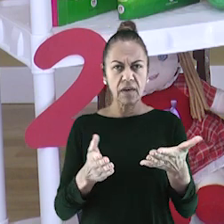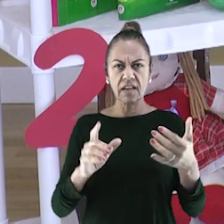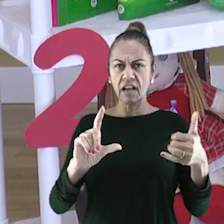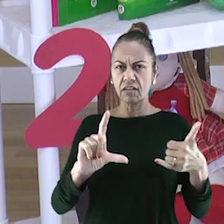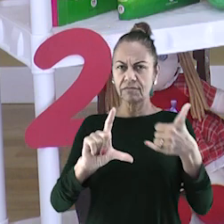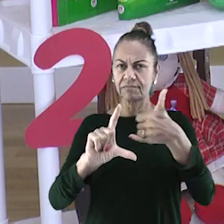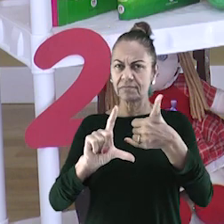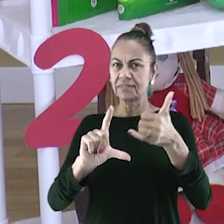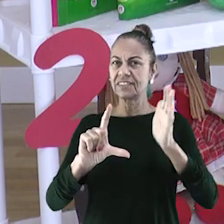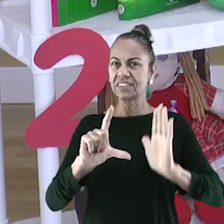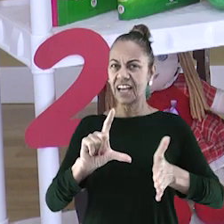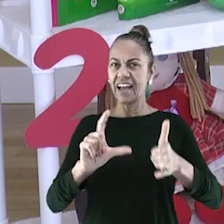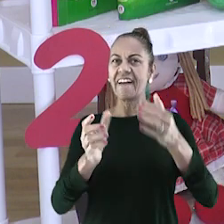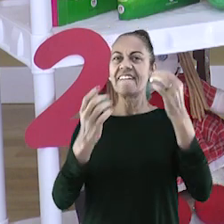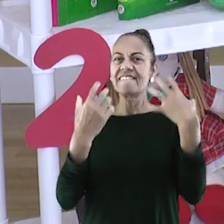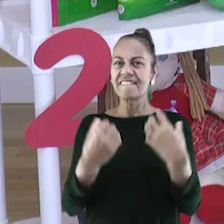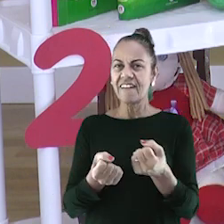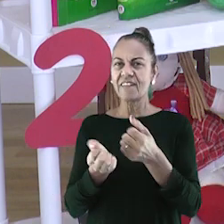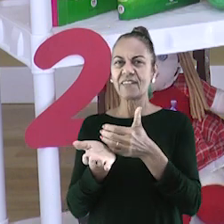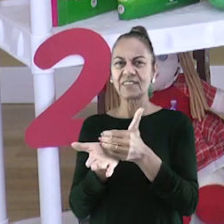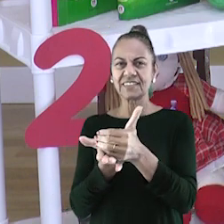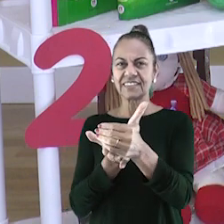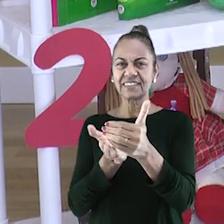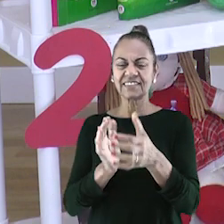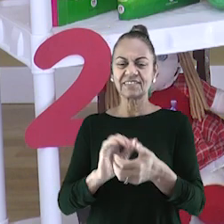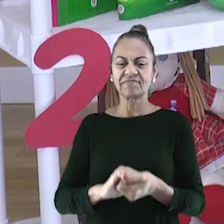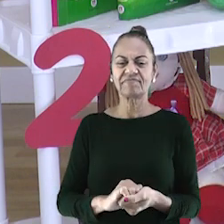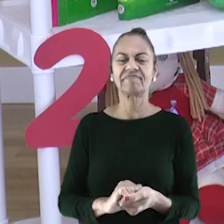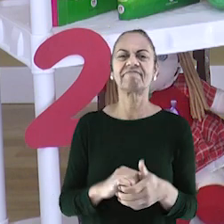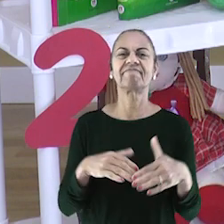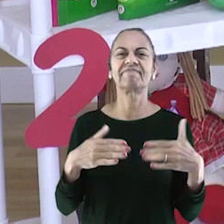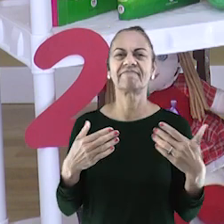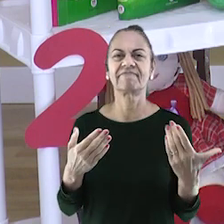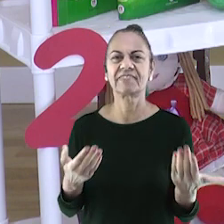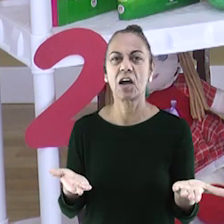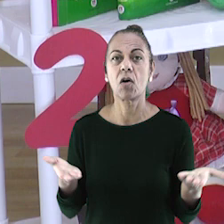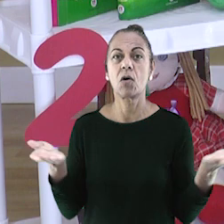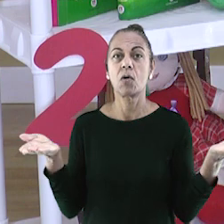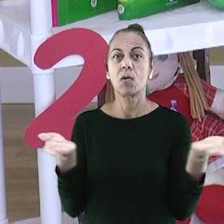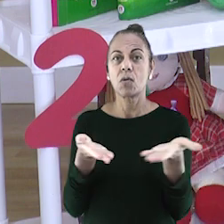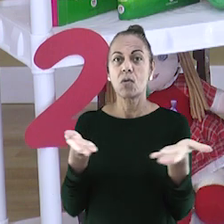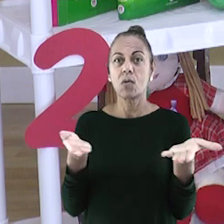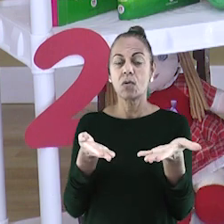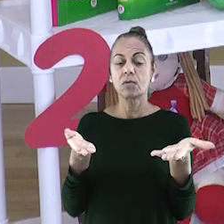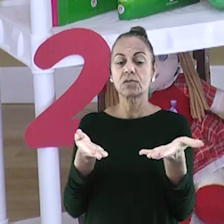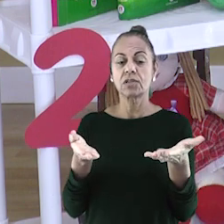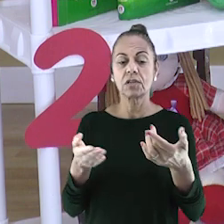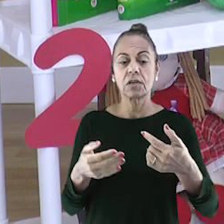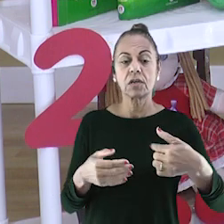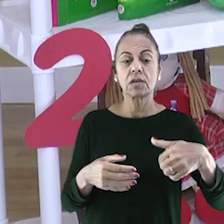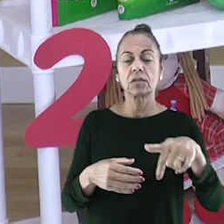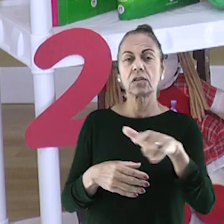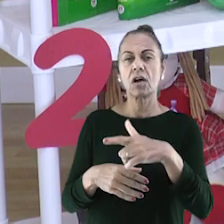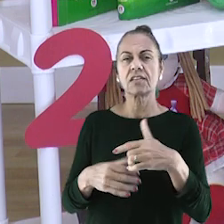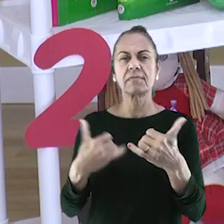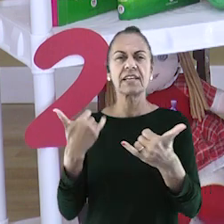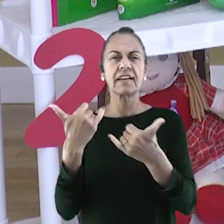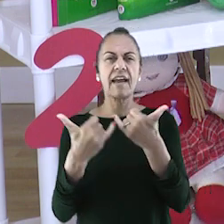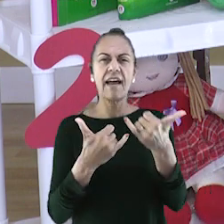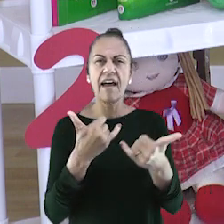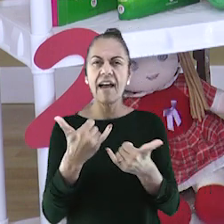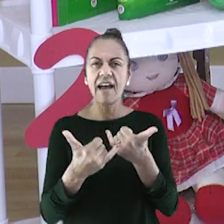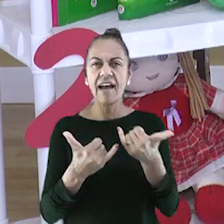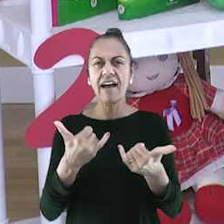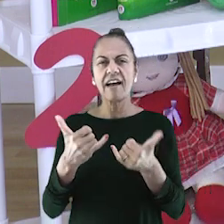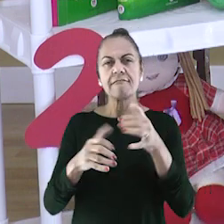a sua presença, vamos começar! Como eu disse, hoje iremos brincar,